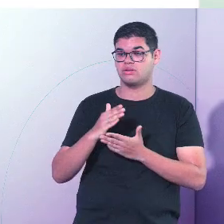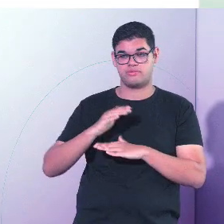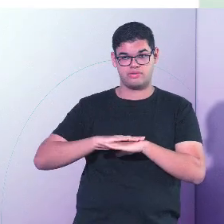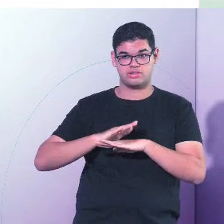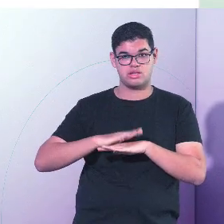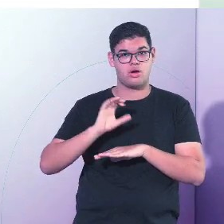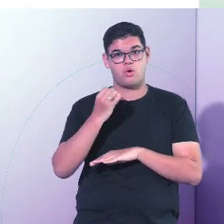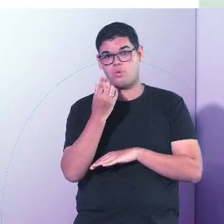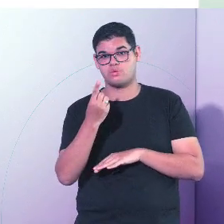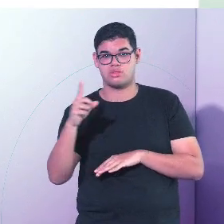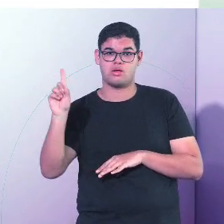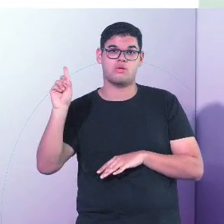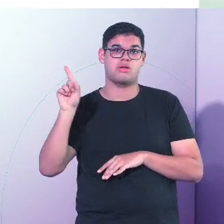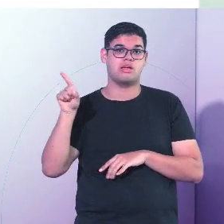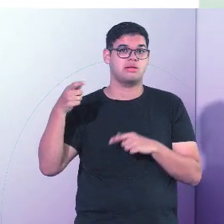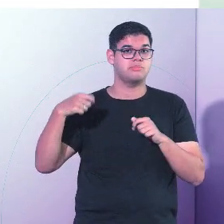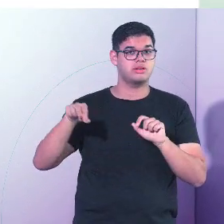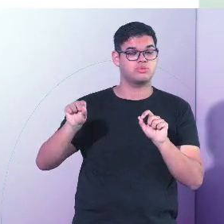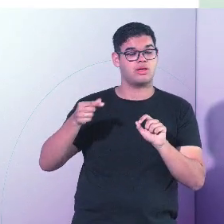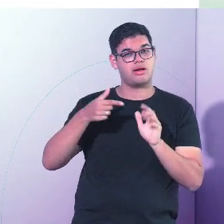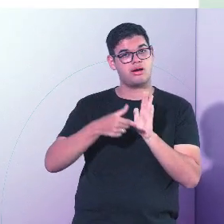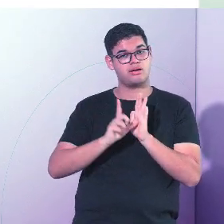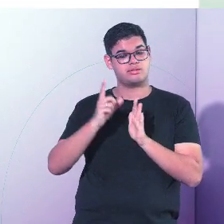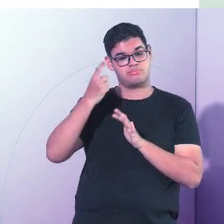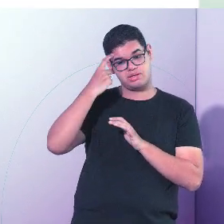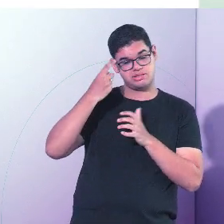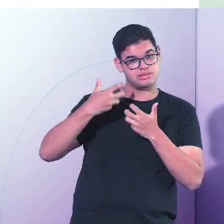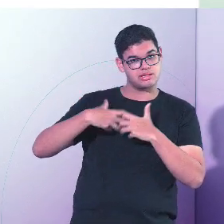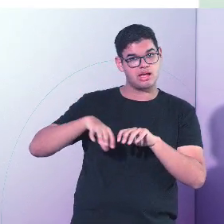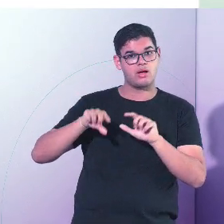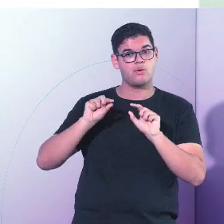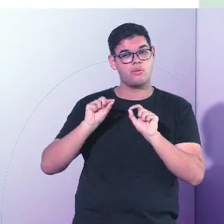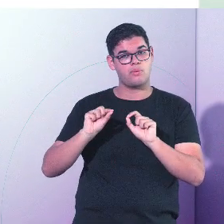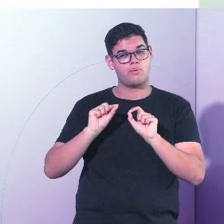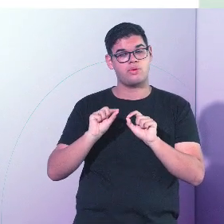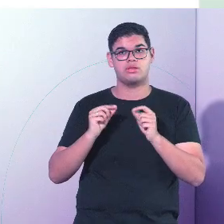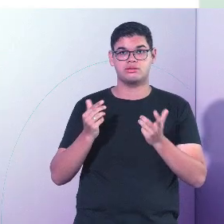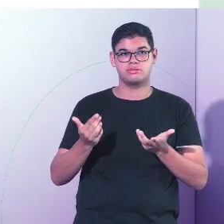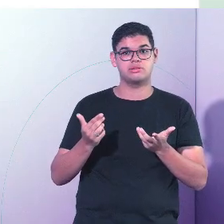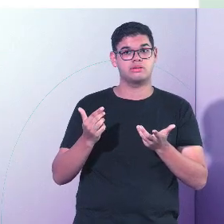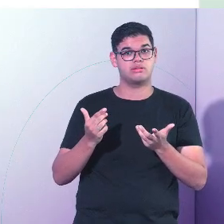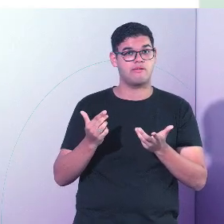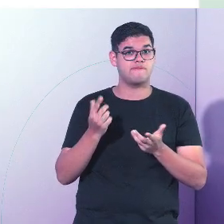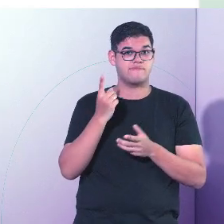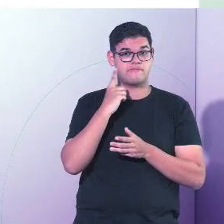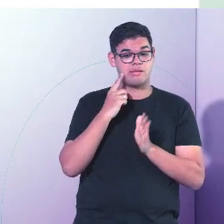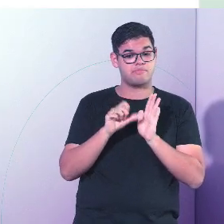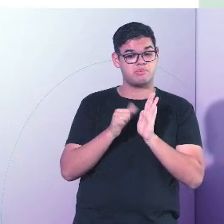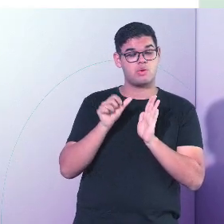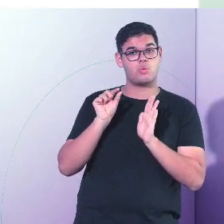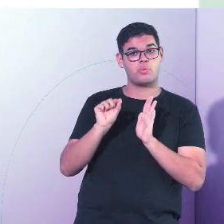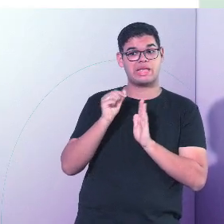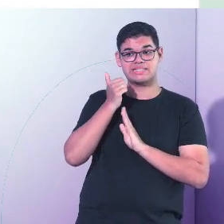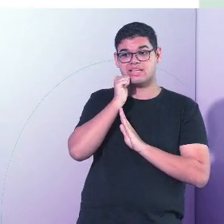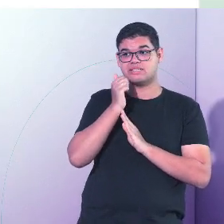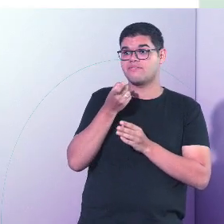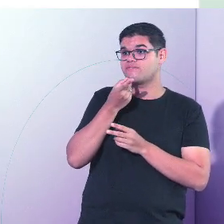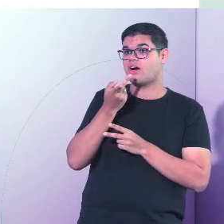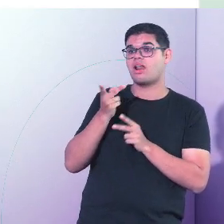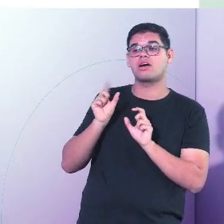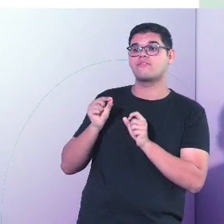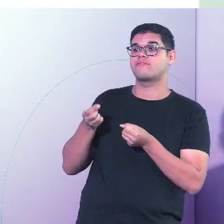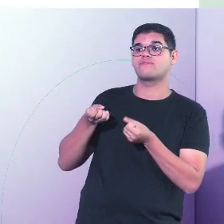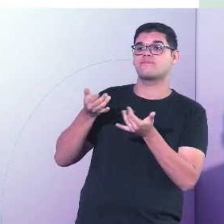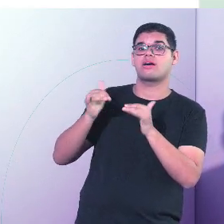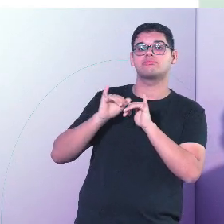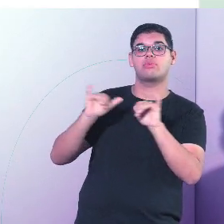alguma coisa, ele tem que pensar que provavelmente baseado no que a ciência diz, esses resultados vão se reproduzir nas